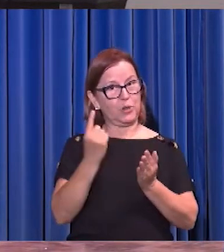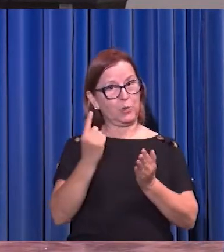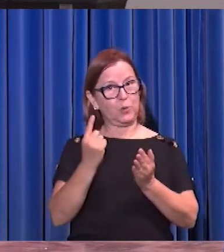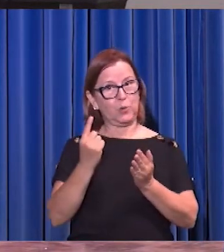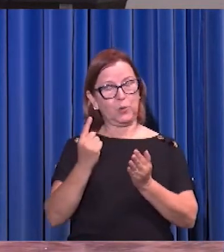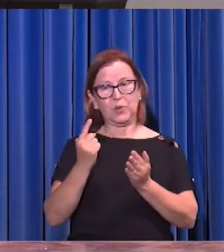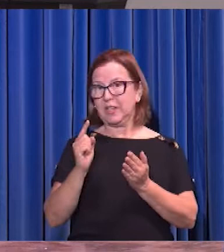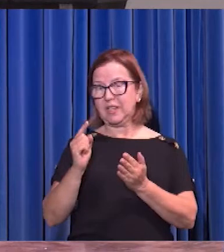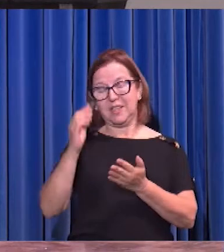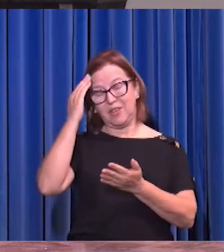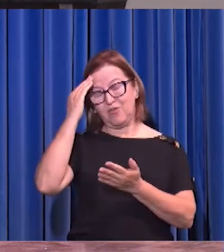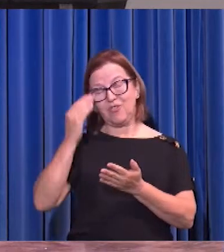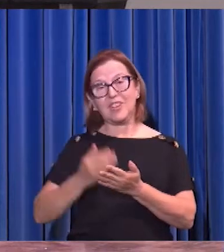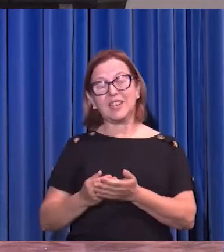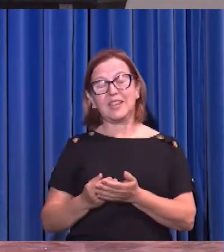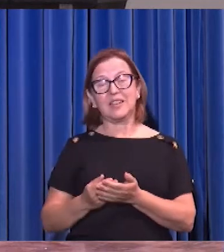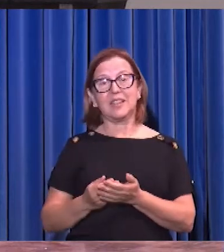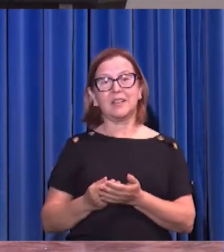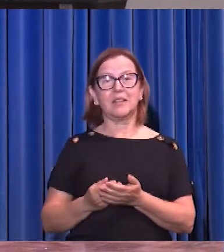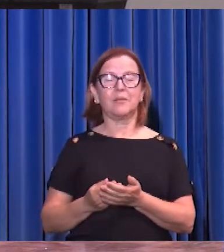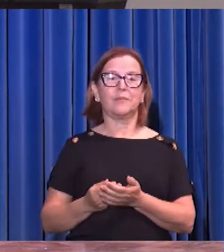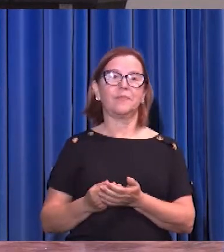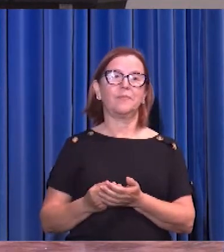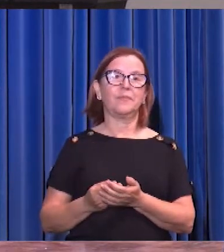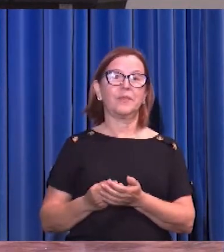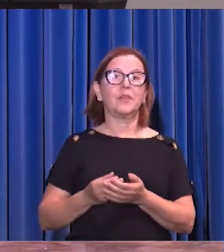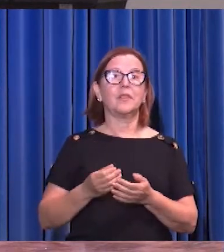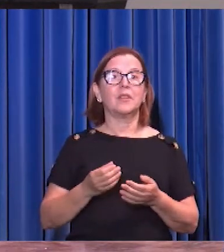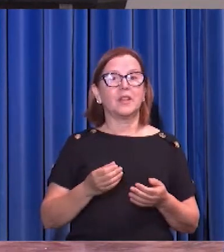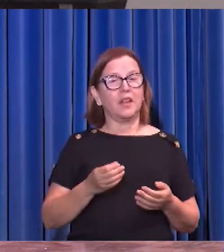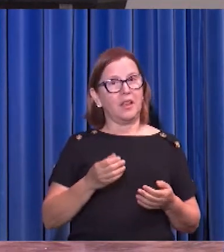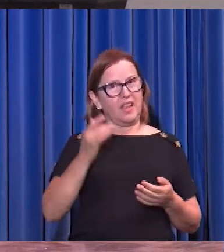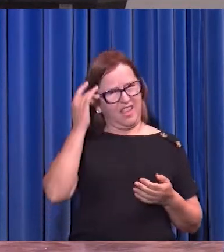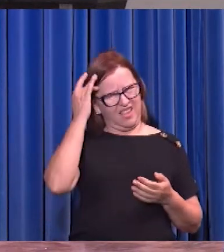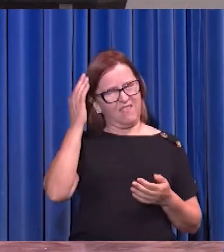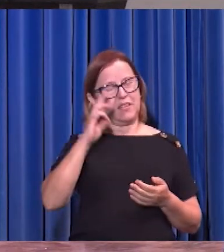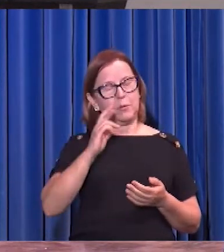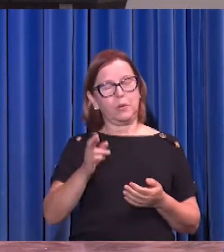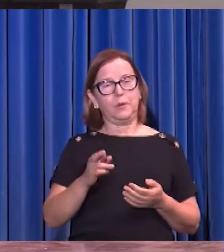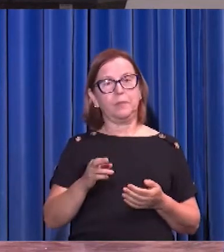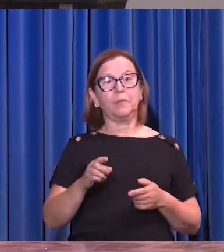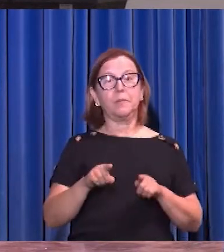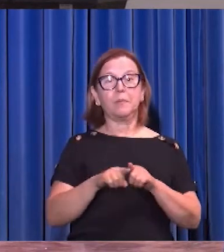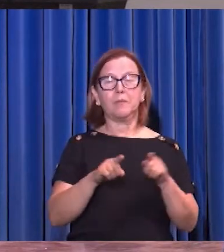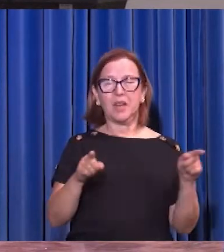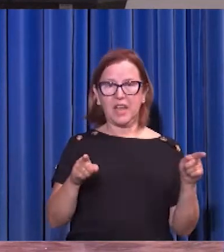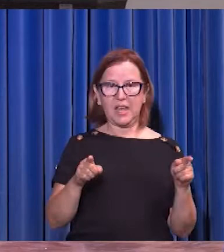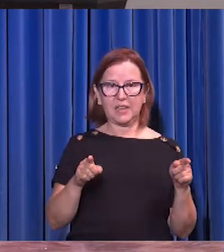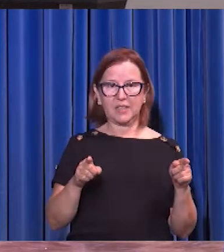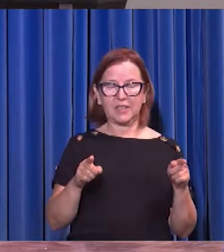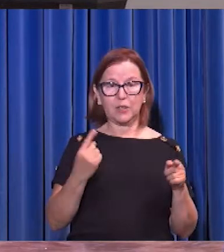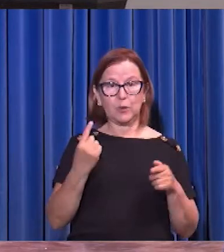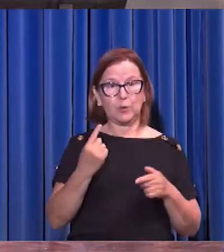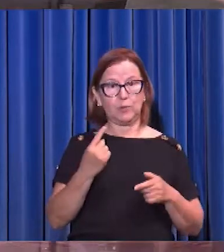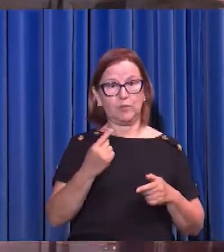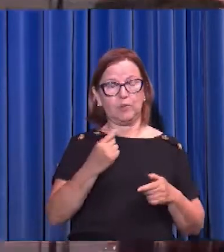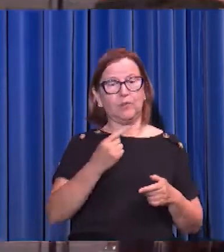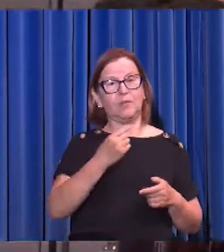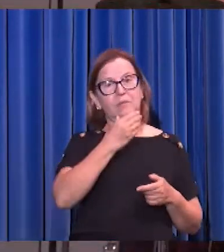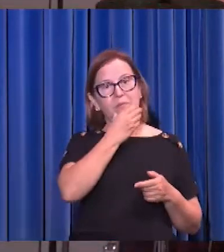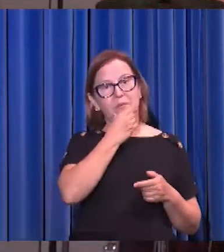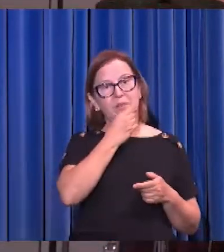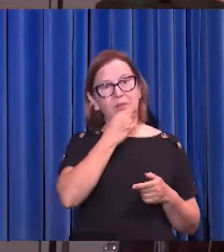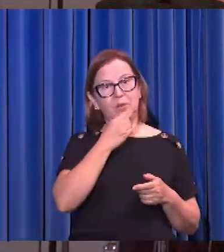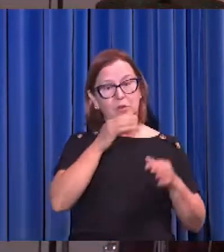gente fazer essa análise. Agora, entre um cético honesto e um cético desonesto,